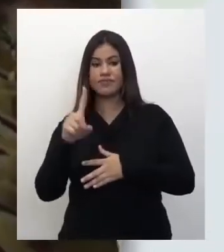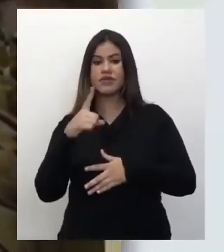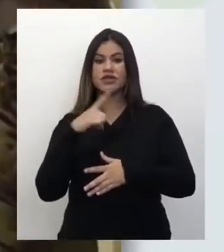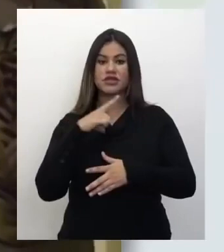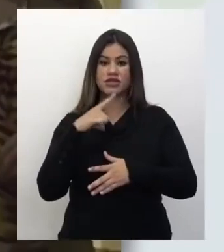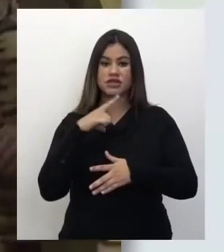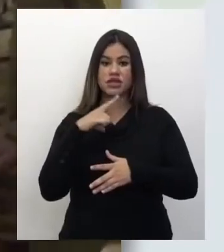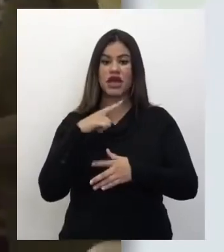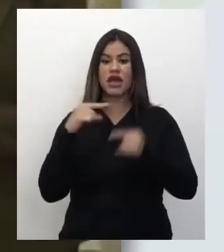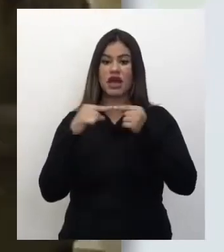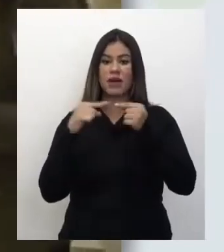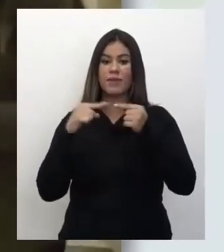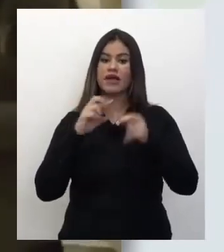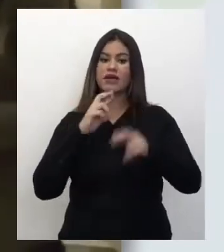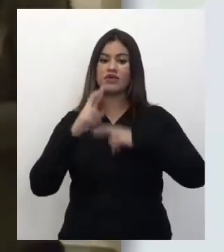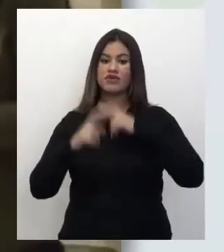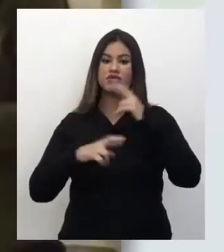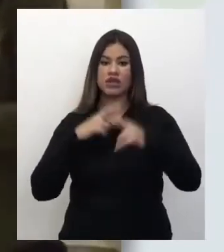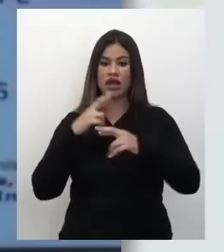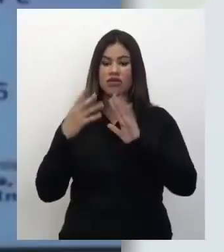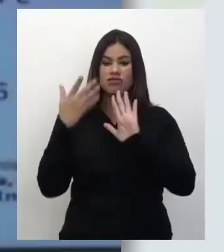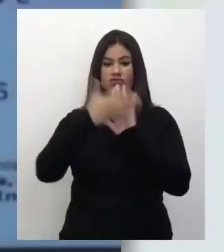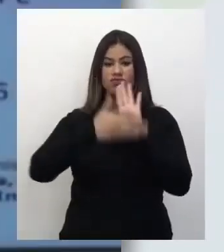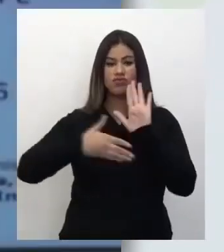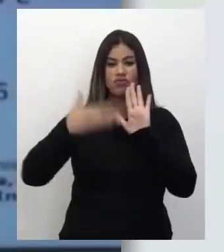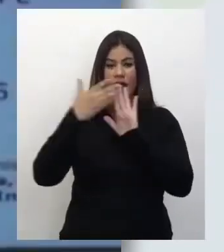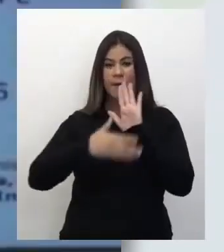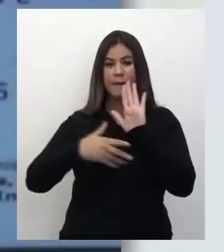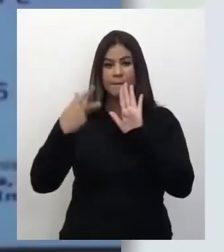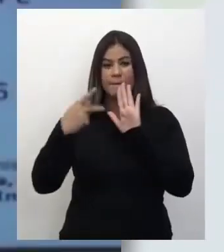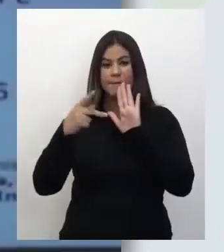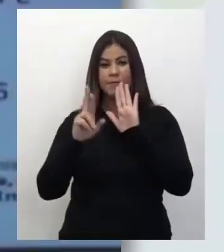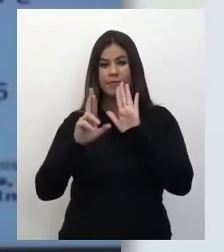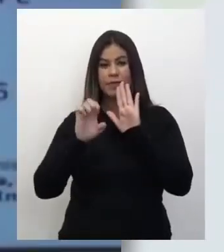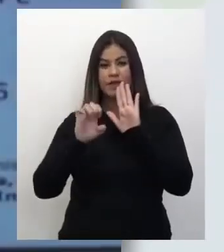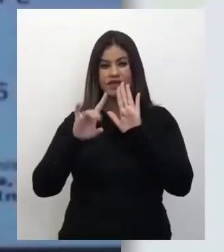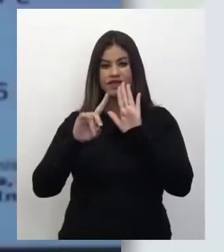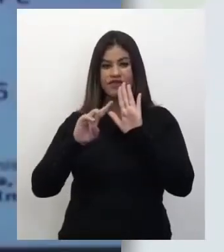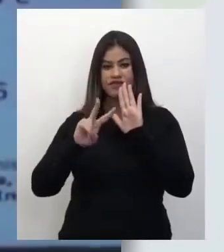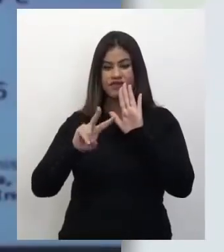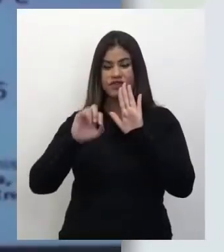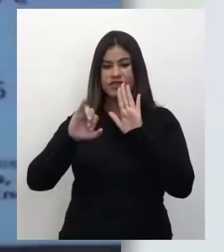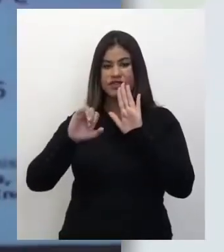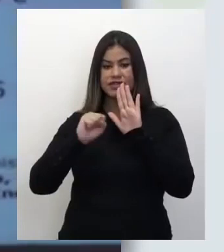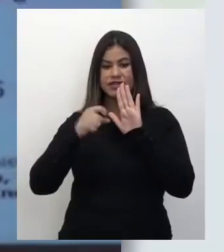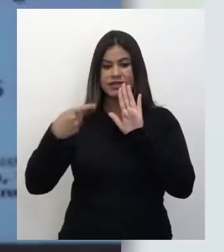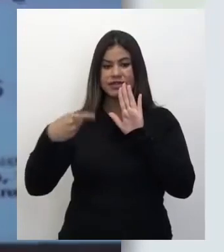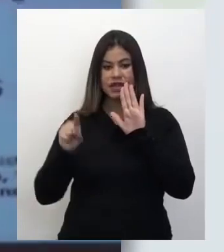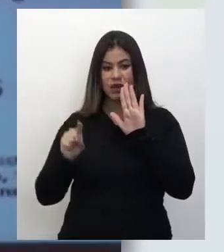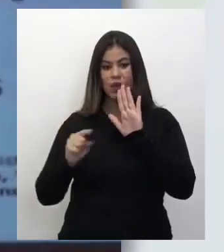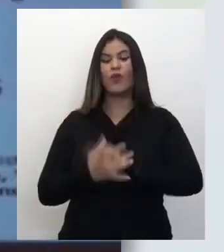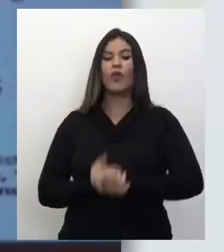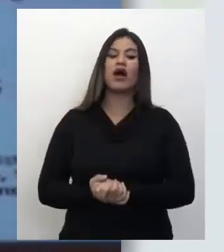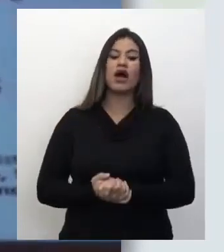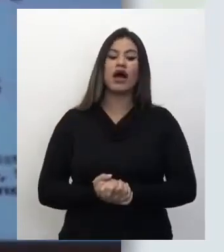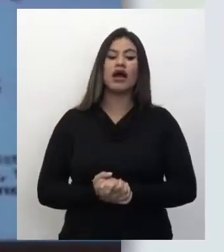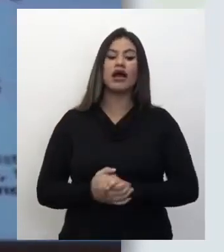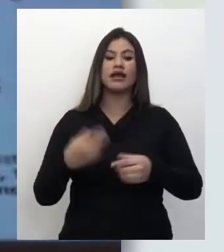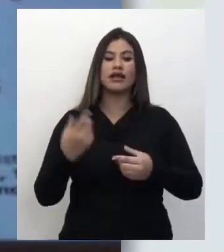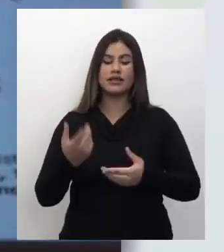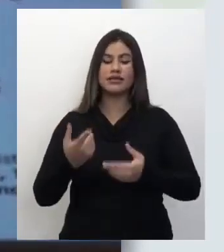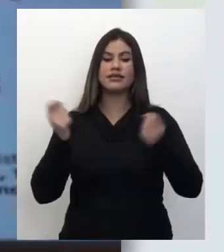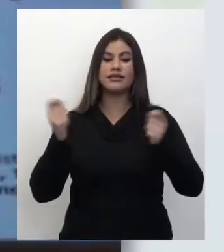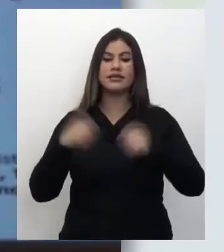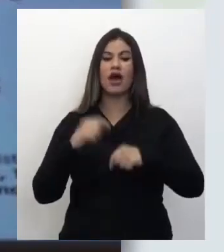os resultados do modelo de previsão. O CPTEC, através do grupo de previsão climática, fornece